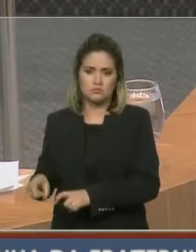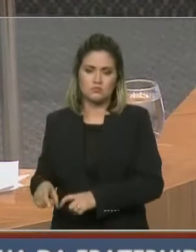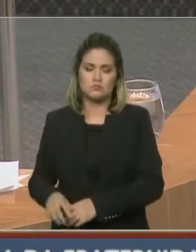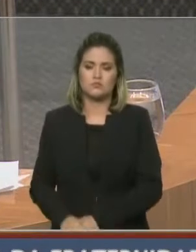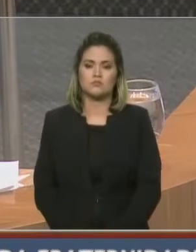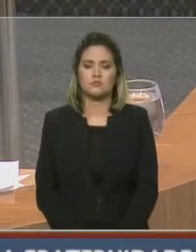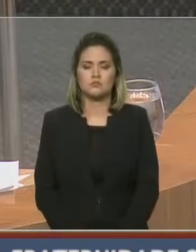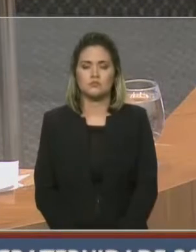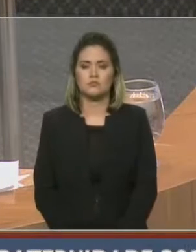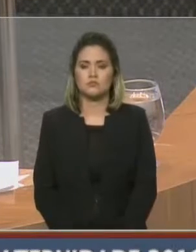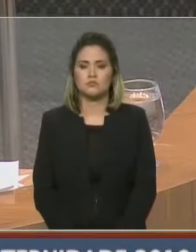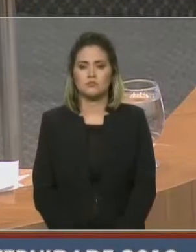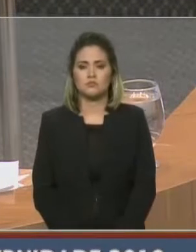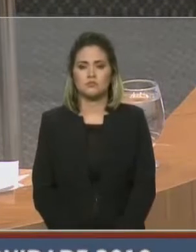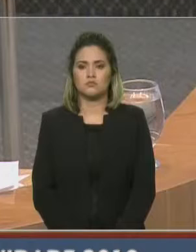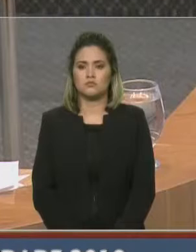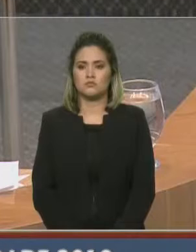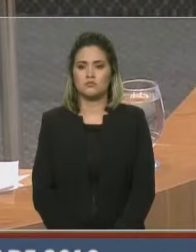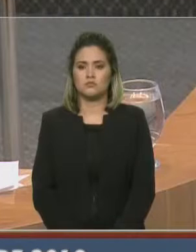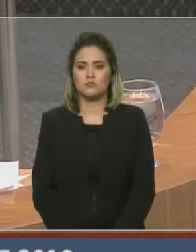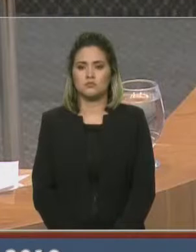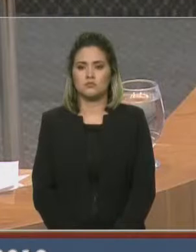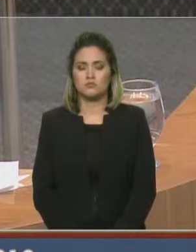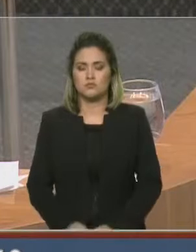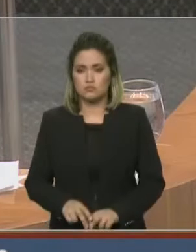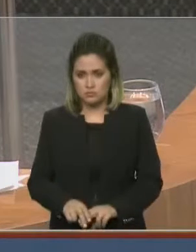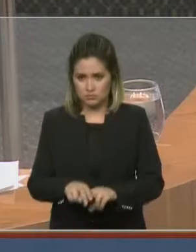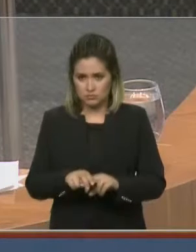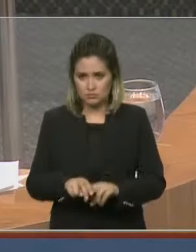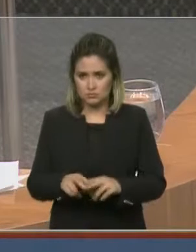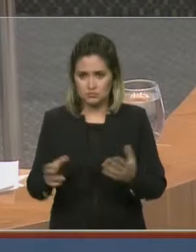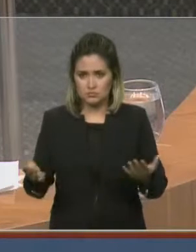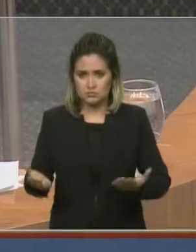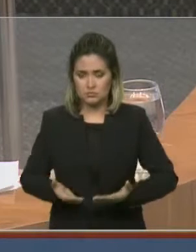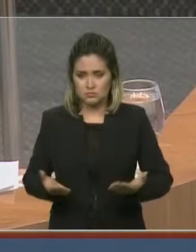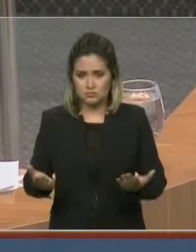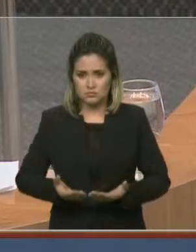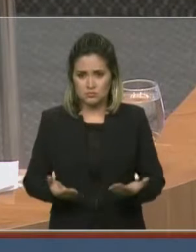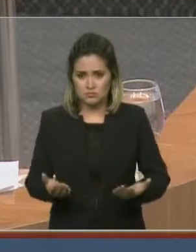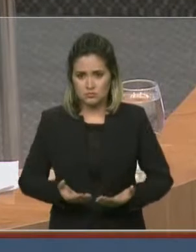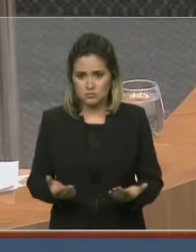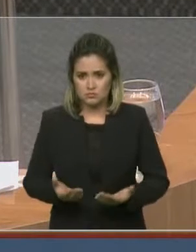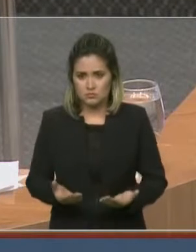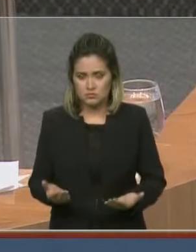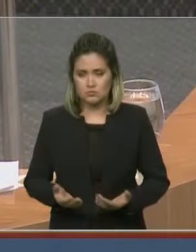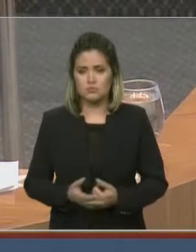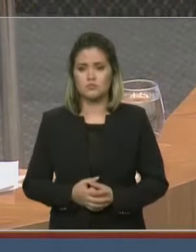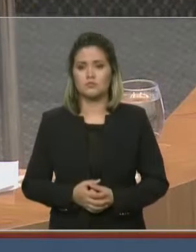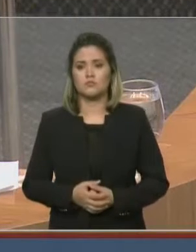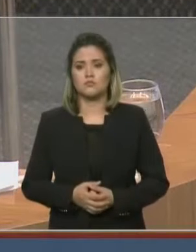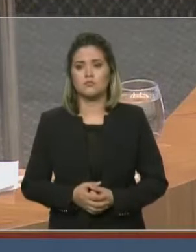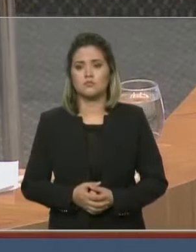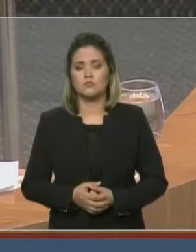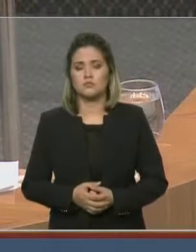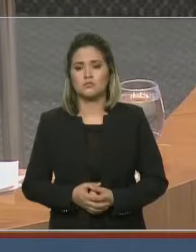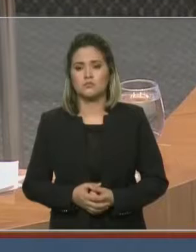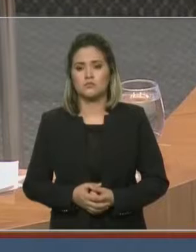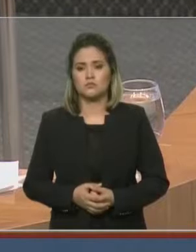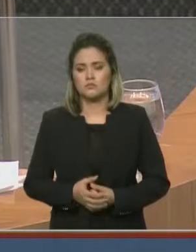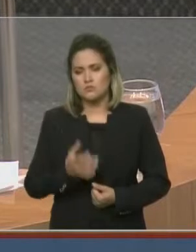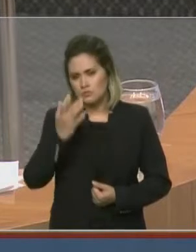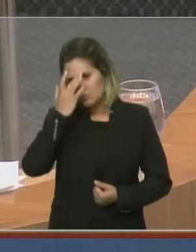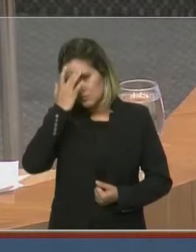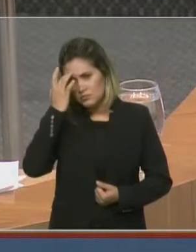Então, por isso, é nesta hora que os cidadãos e cidadãs precisam